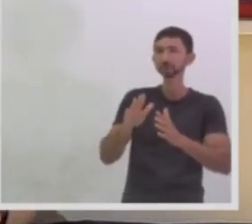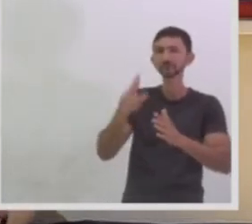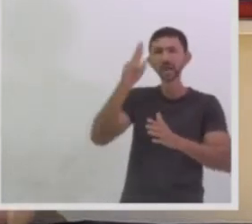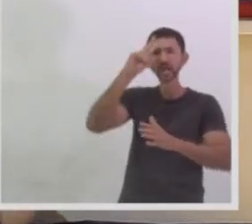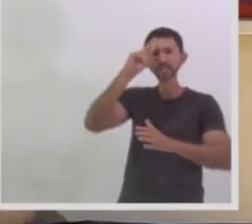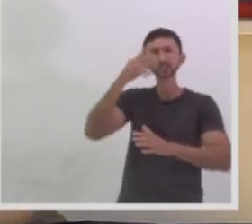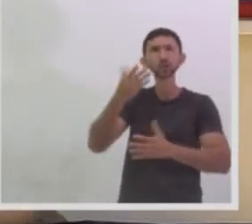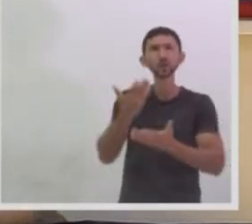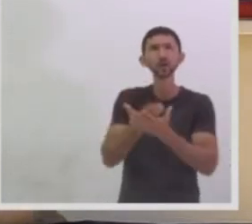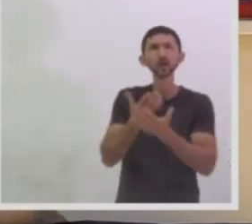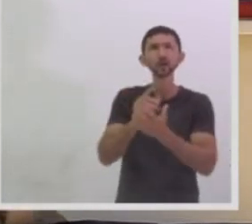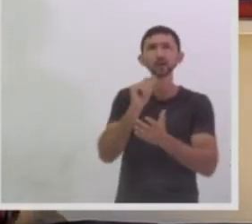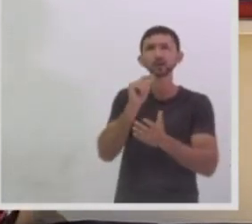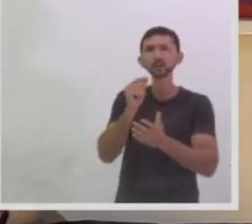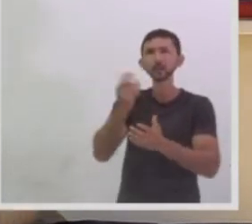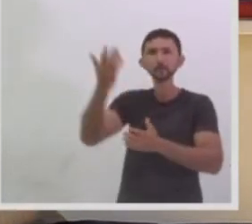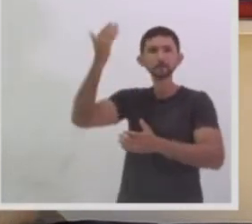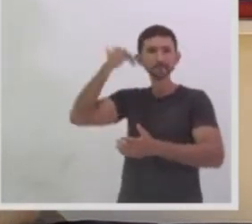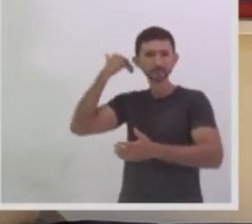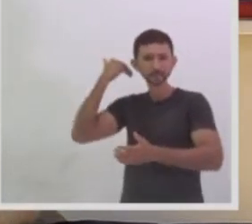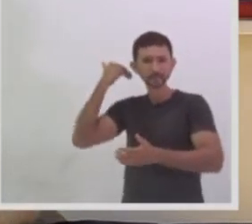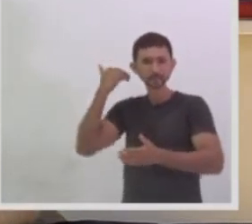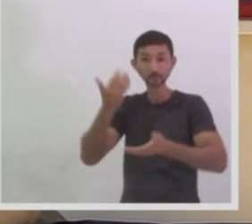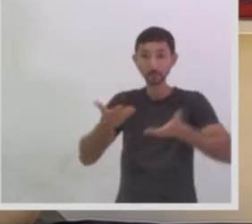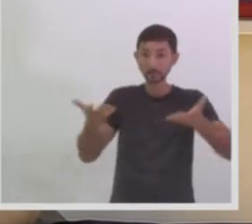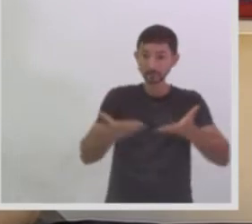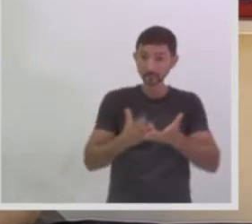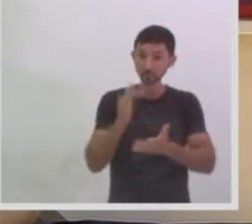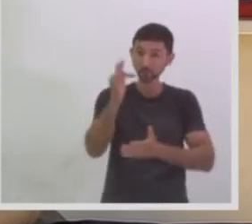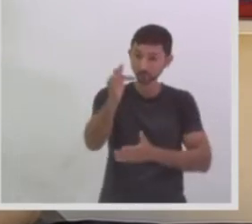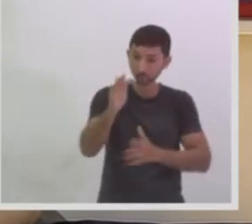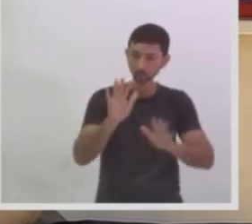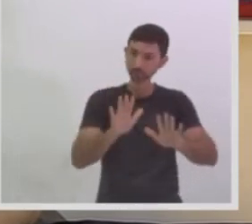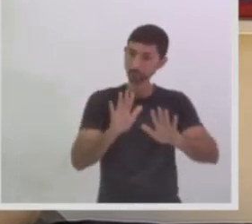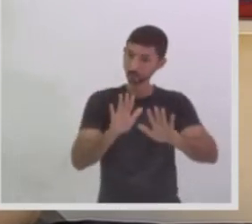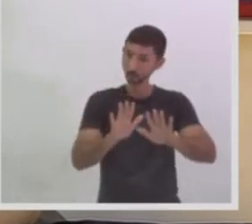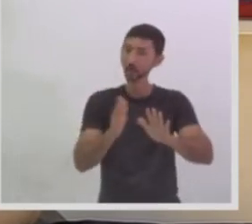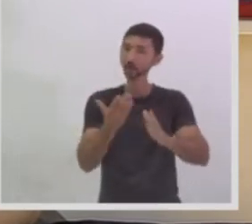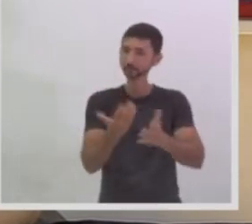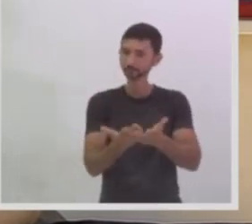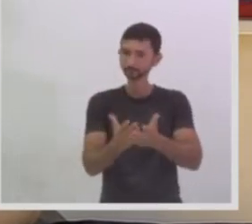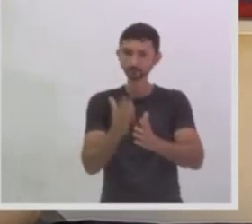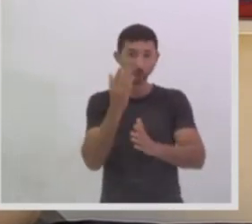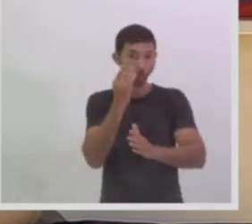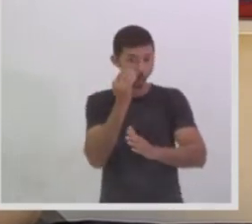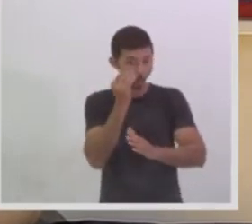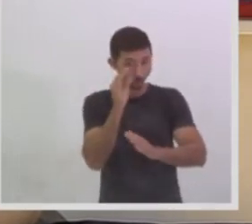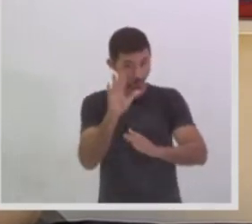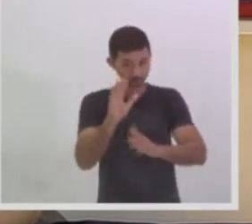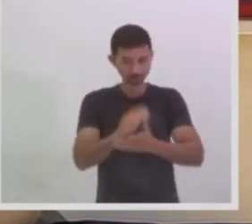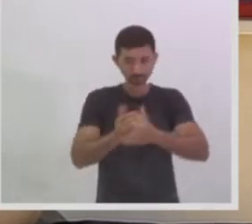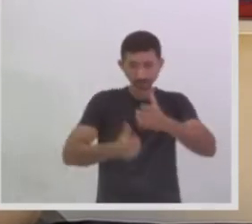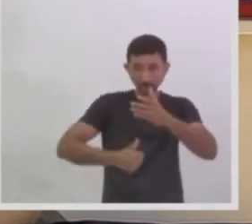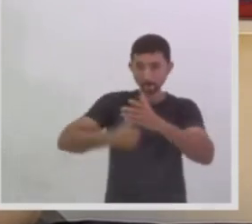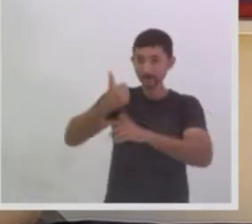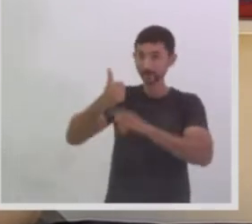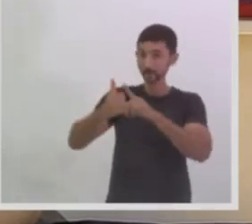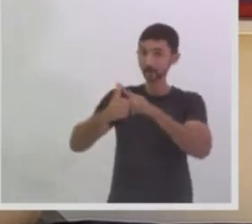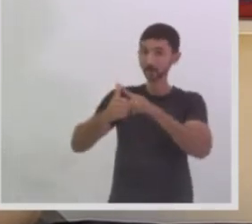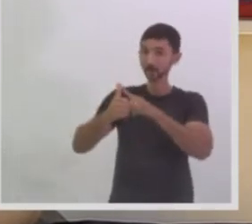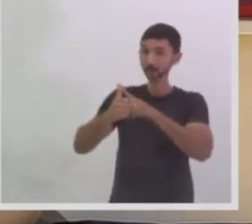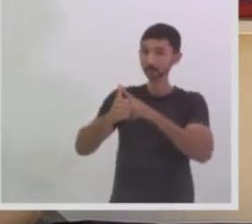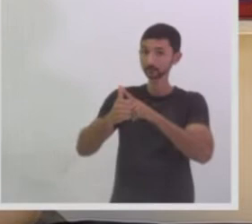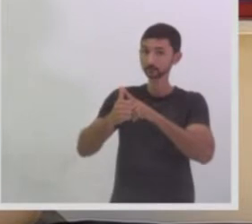um engano muito comum, tá? Mas vamos melhorar essa parte aí. Primeiro, a história estuda